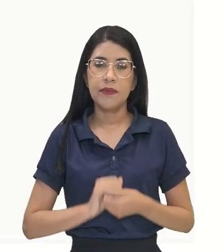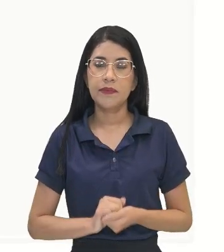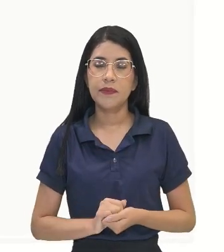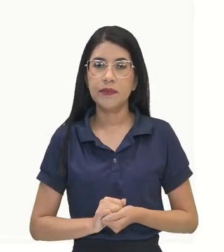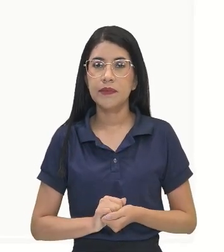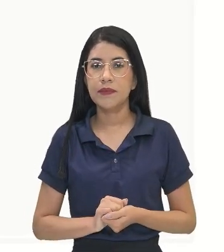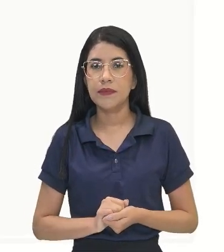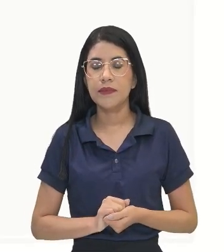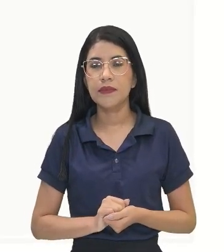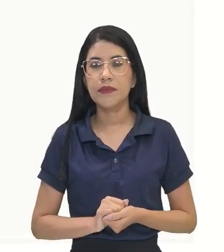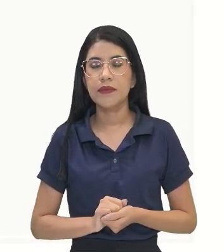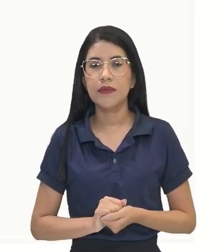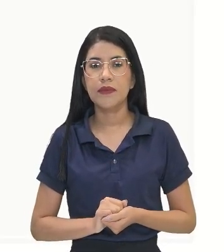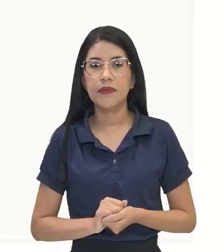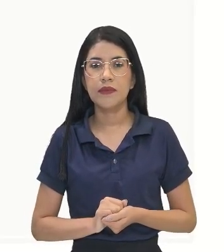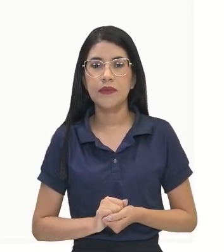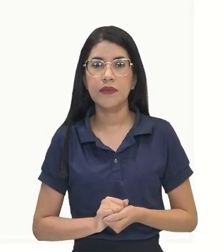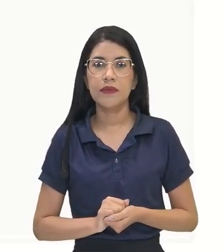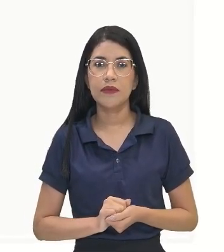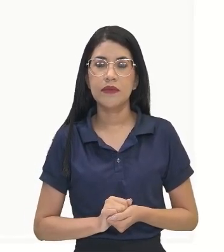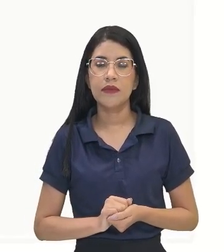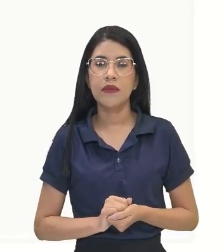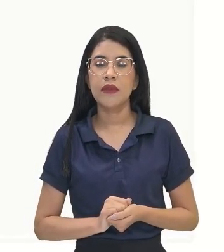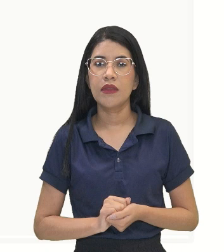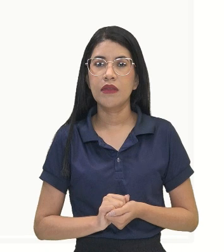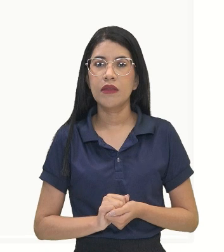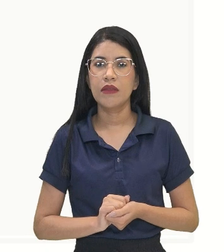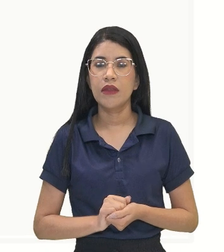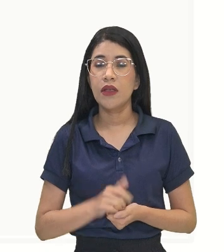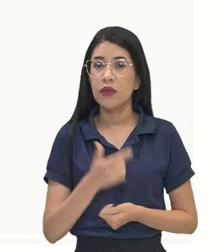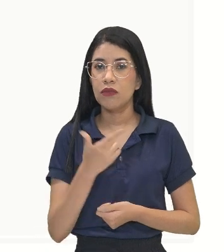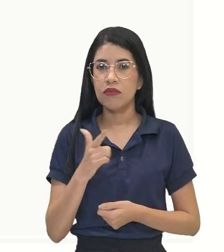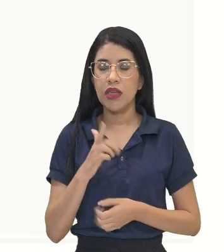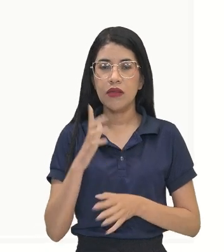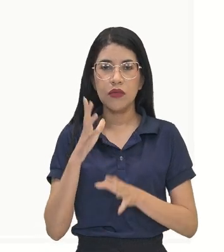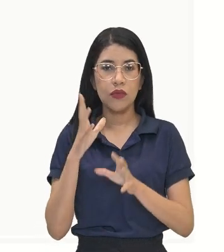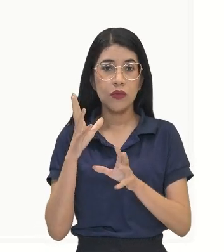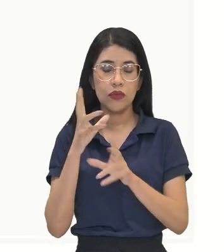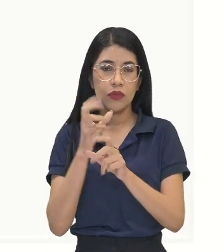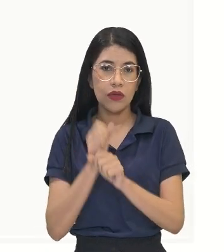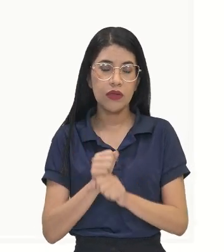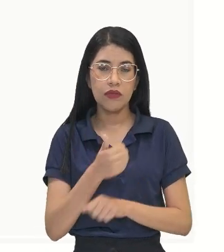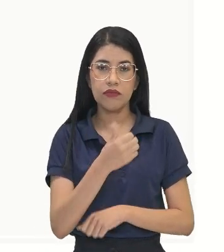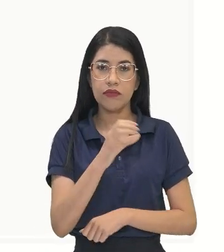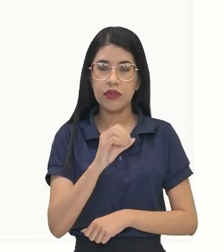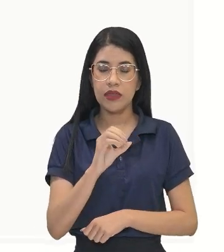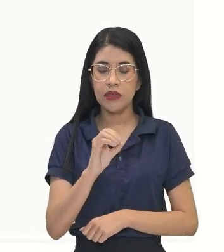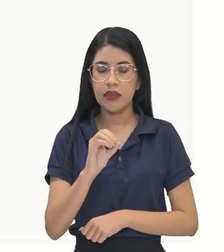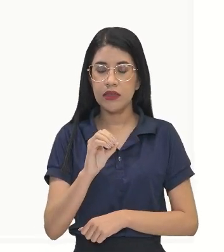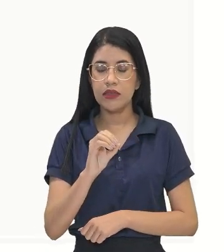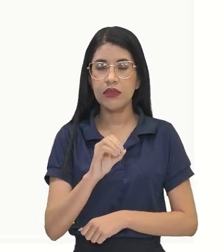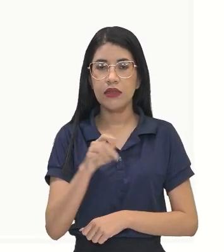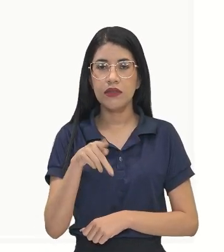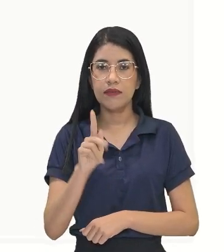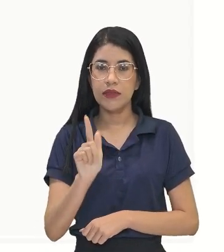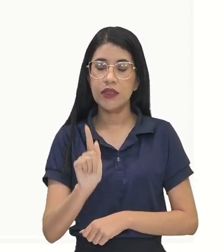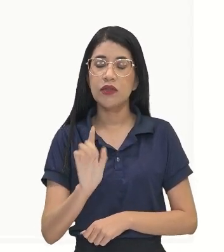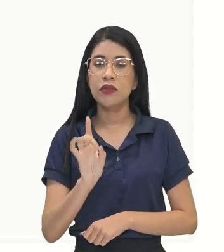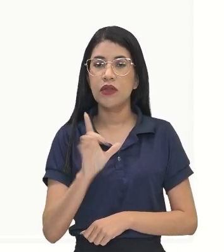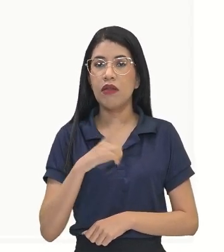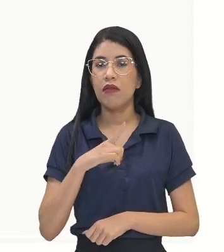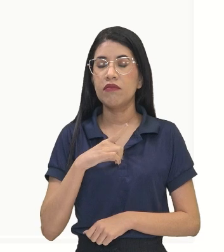A gente realmente não teve o total, né, de 10 quilos, teve apenas 6.